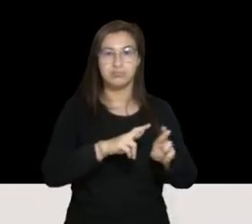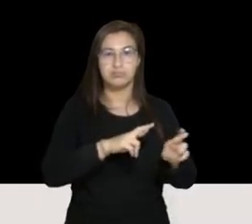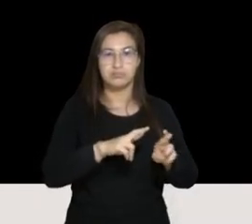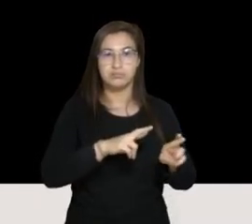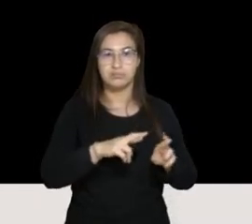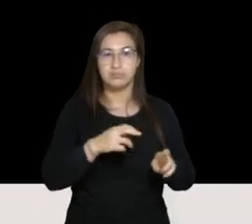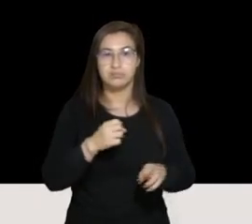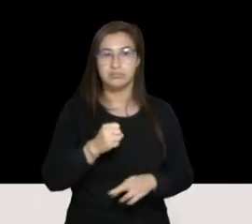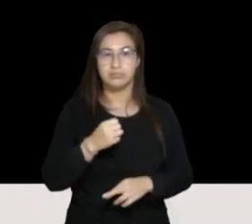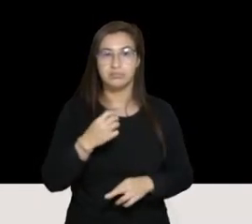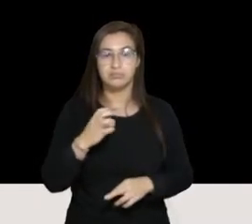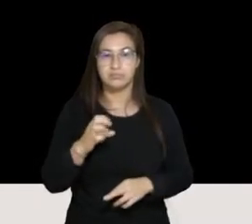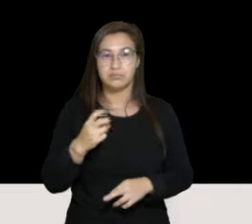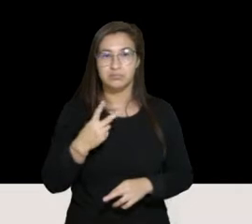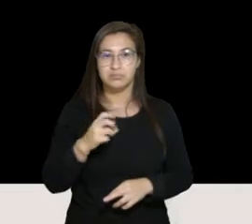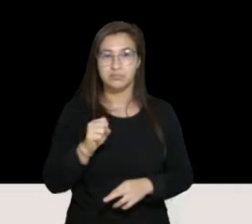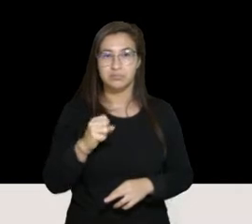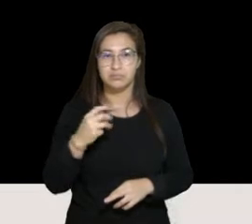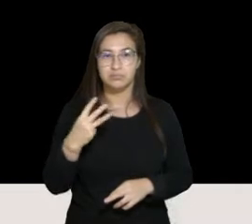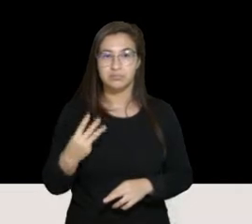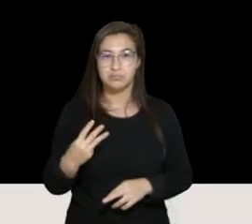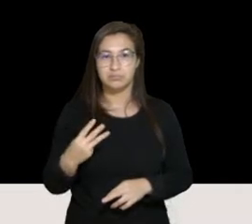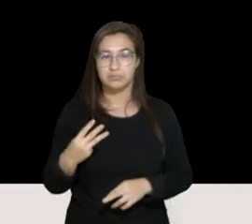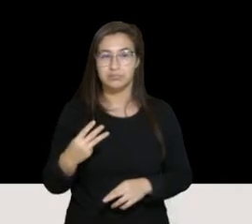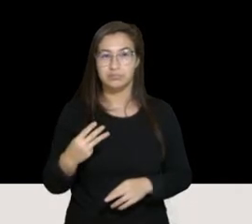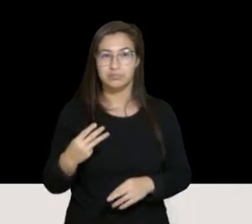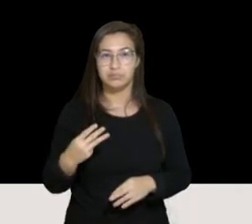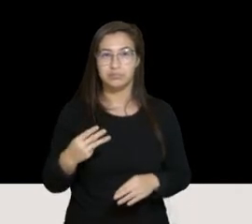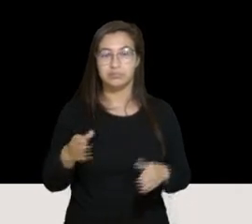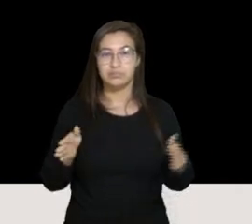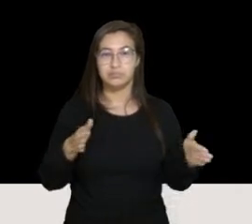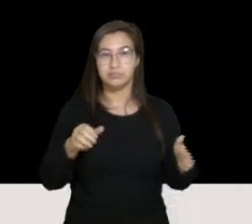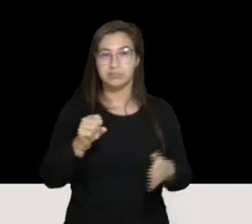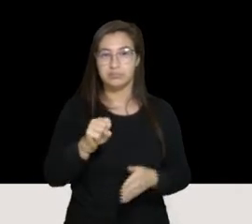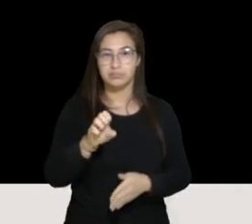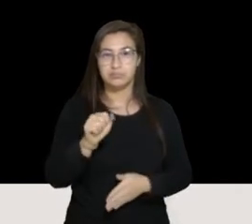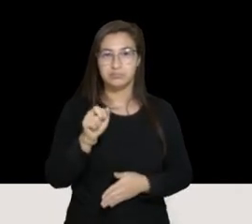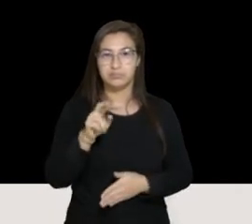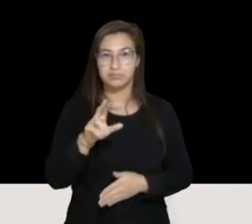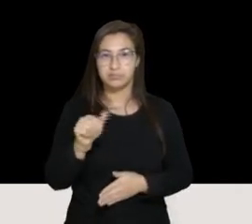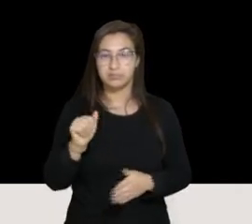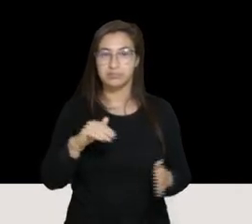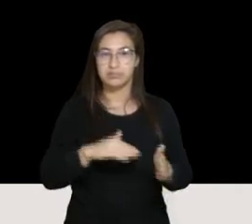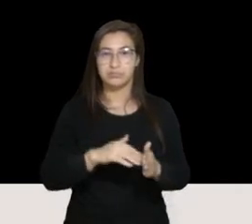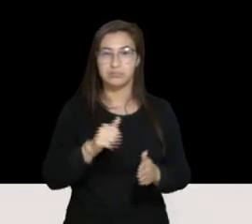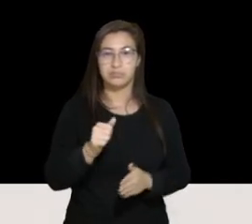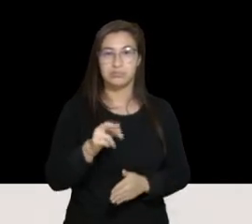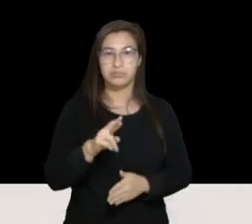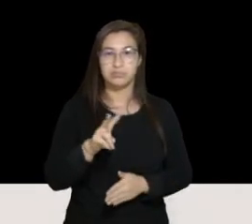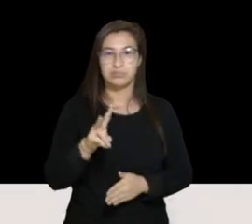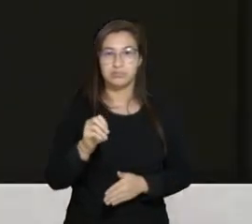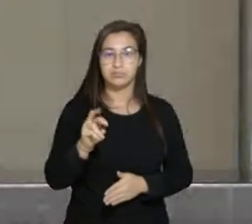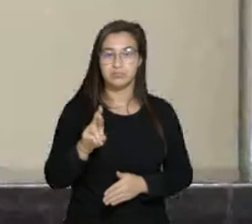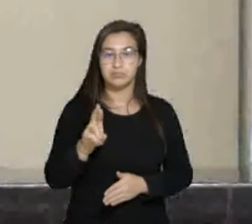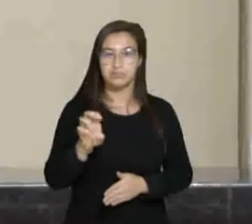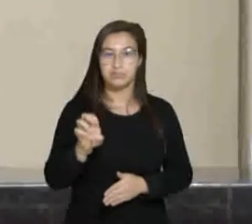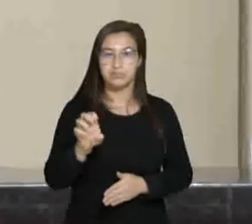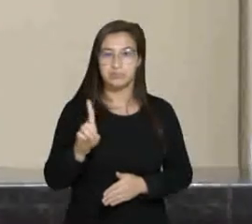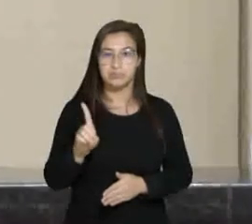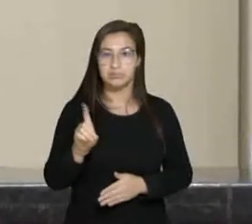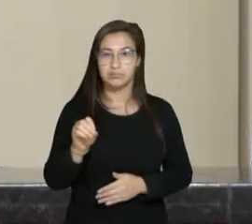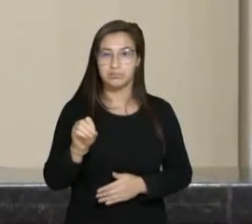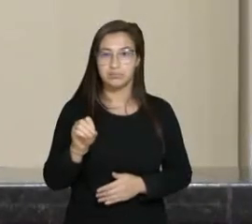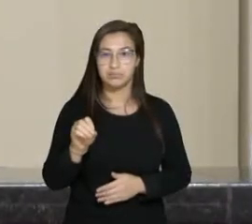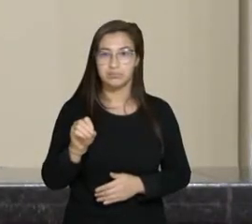rodovia 283 trecho entre Ceará e entrada para árvore